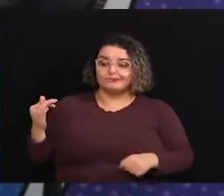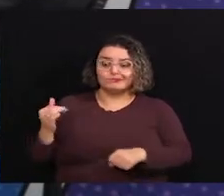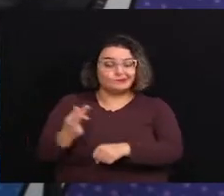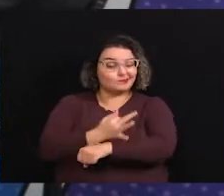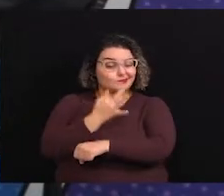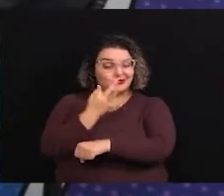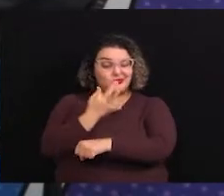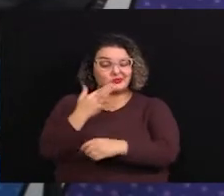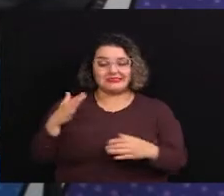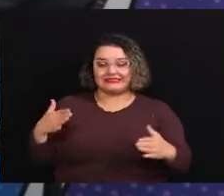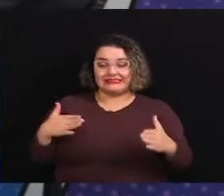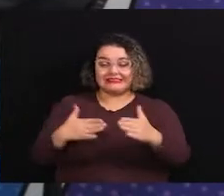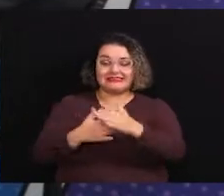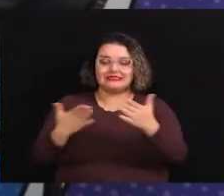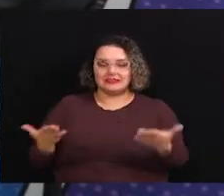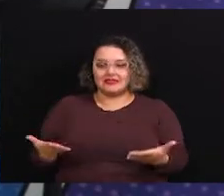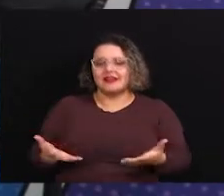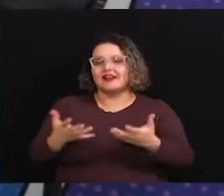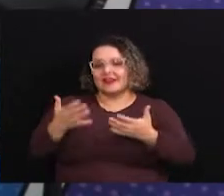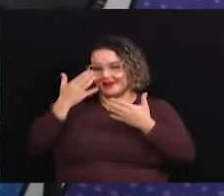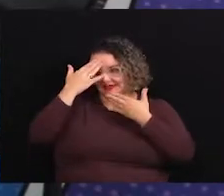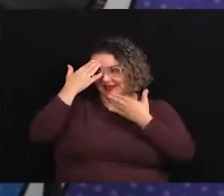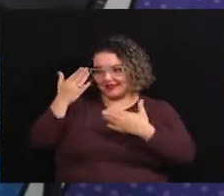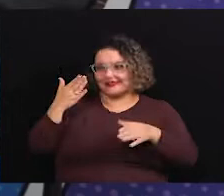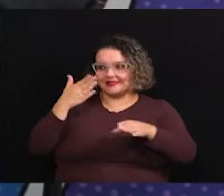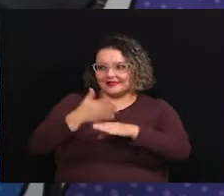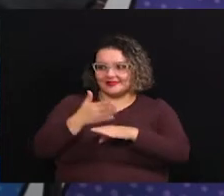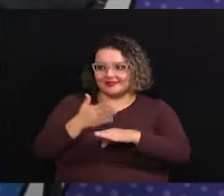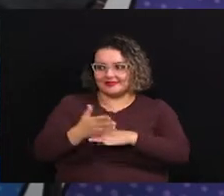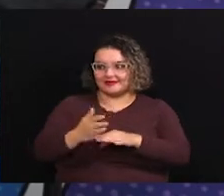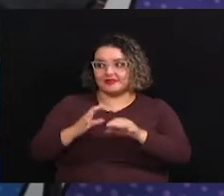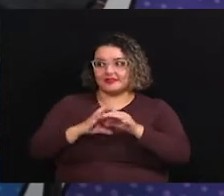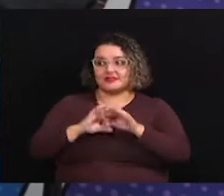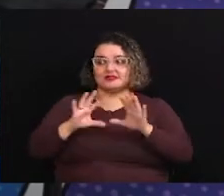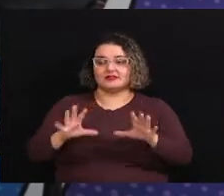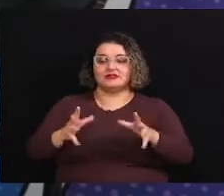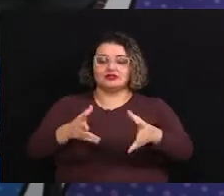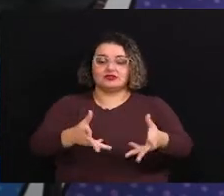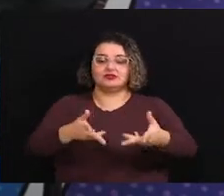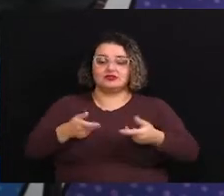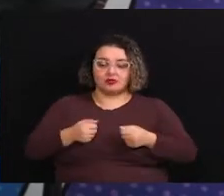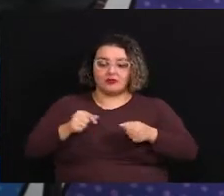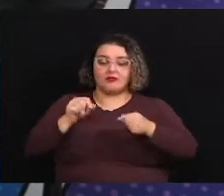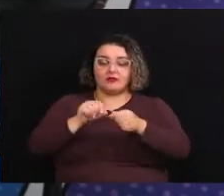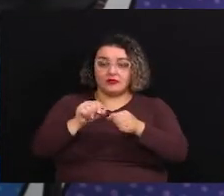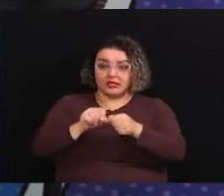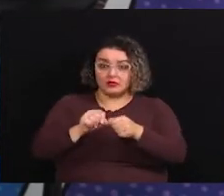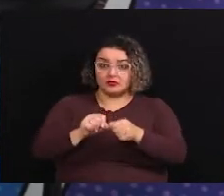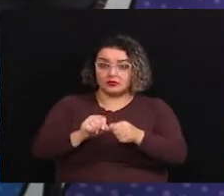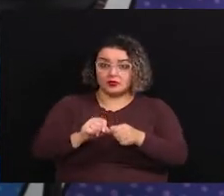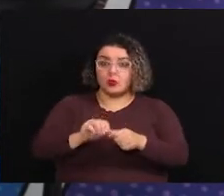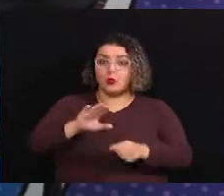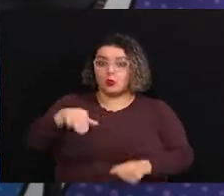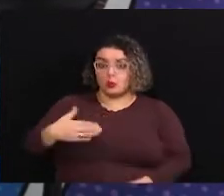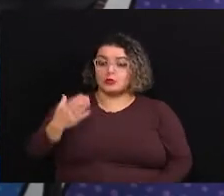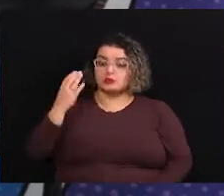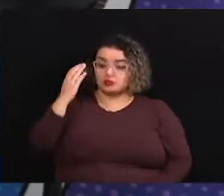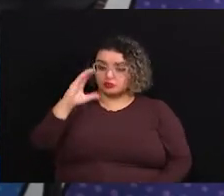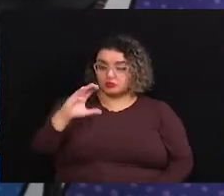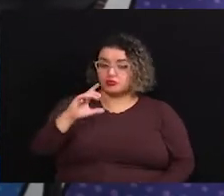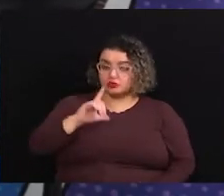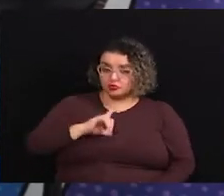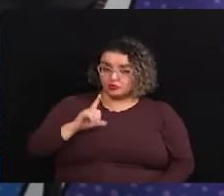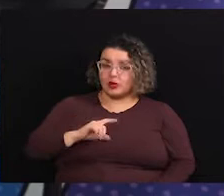já está esgotado aqui do primeiro bloco, né? Quero agradecer a sua participação e deixar um convite feito, que assim que